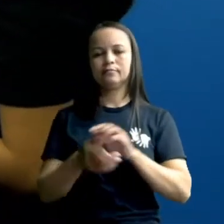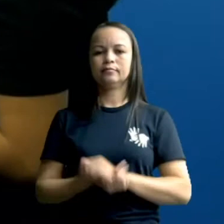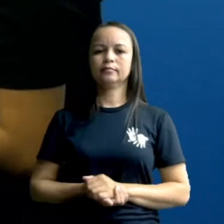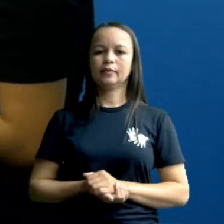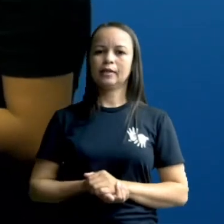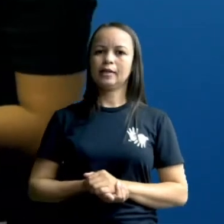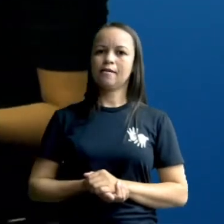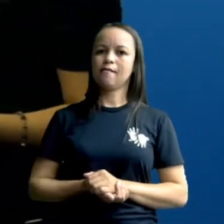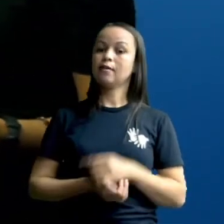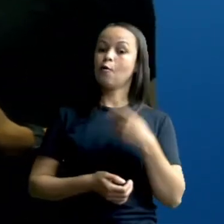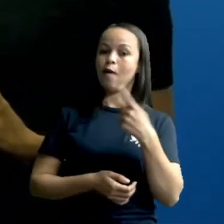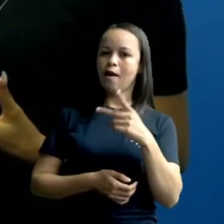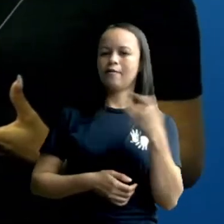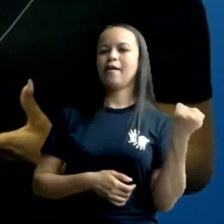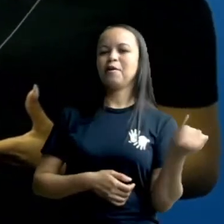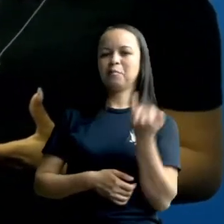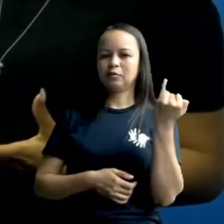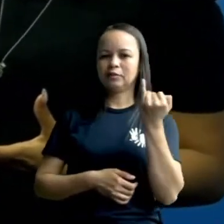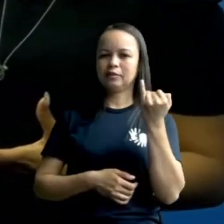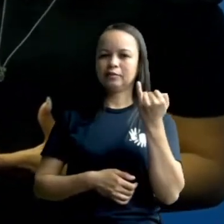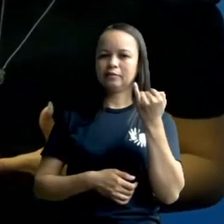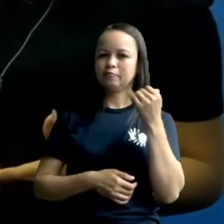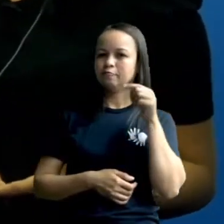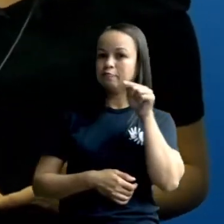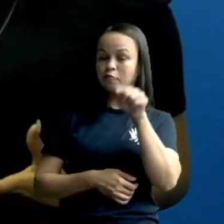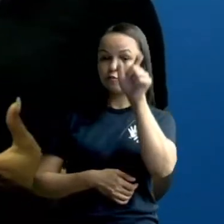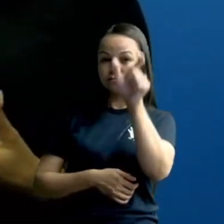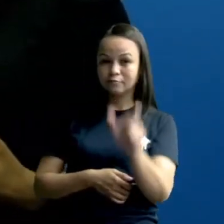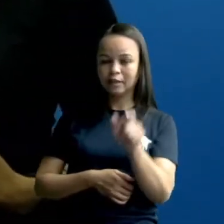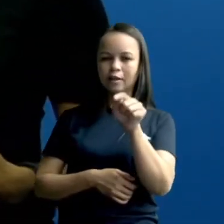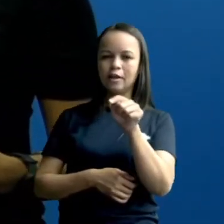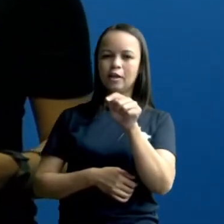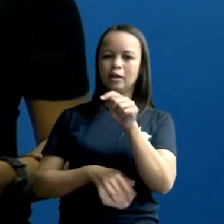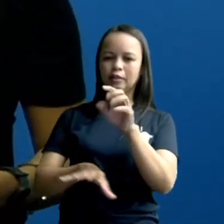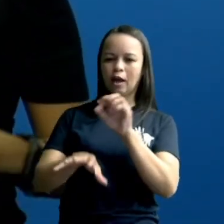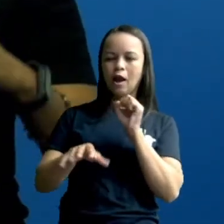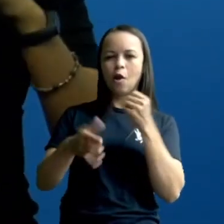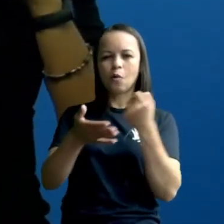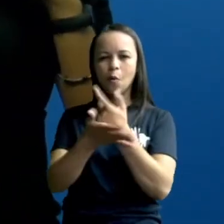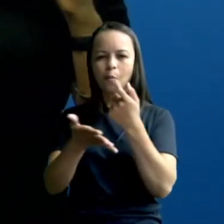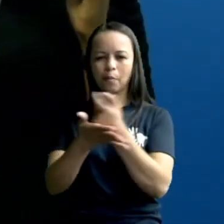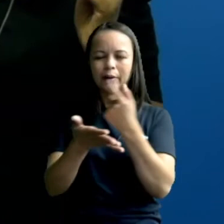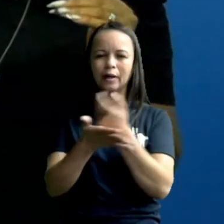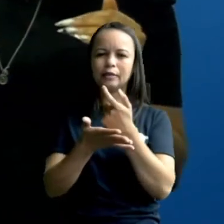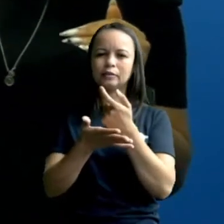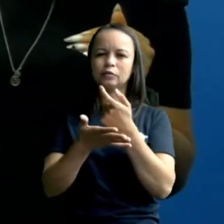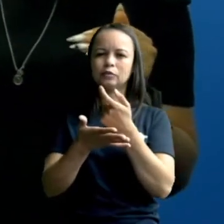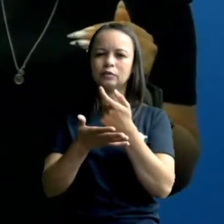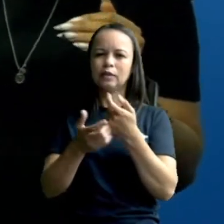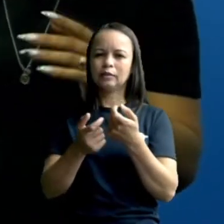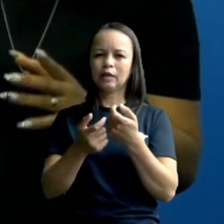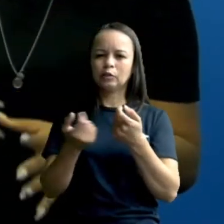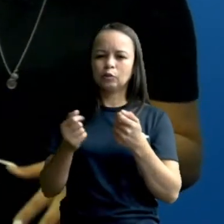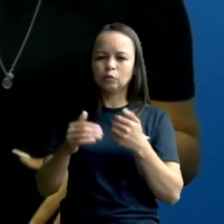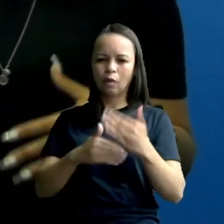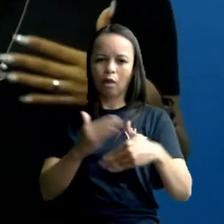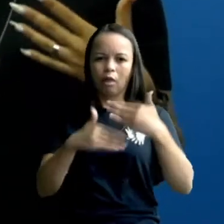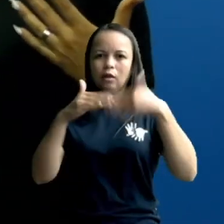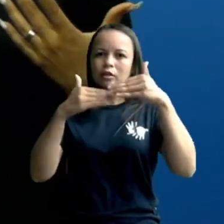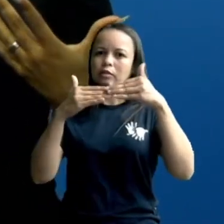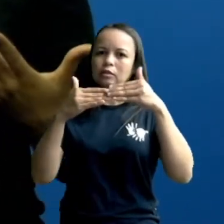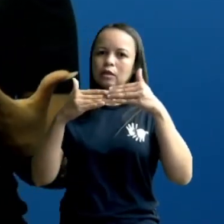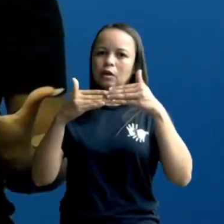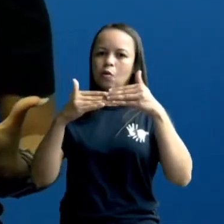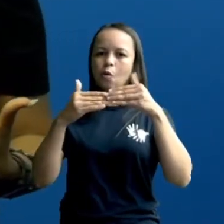o ponto-chave. Você, consumidor, está consumindo as coisas no seu limite ou você está sendo